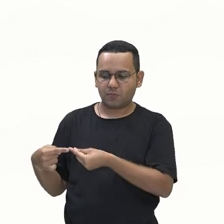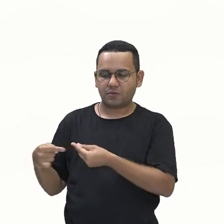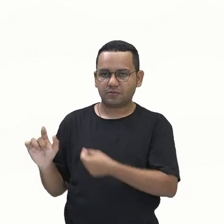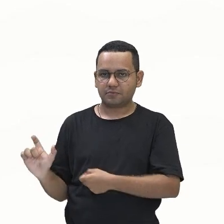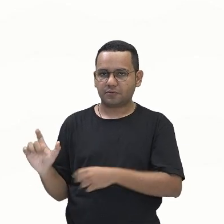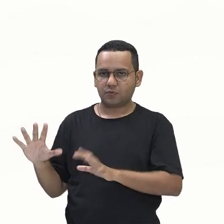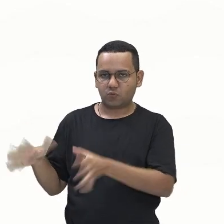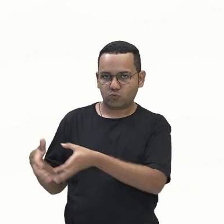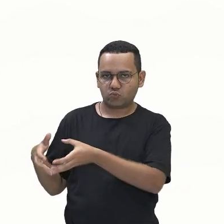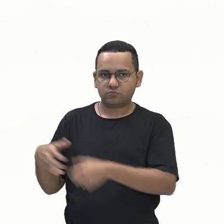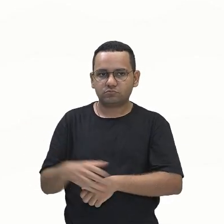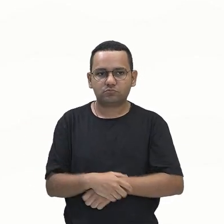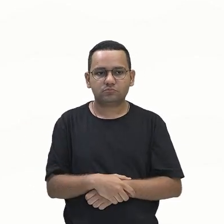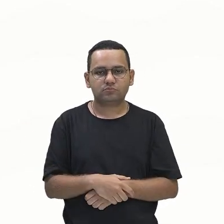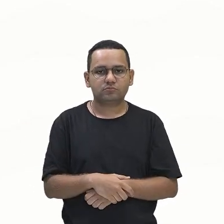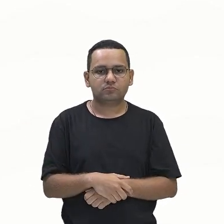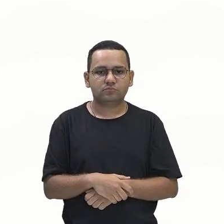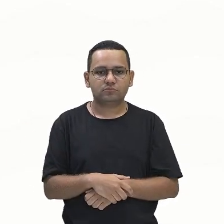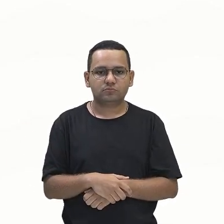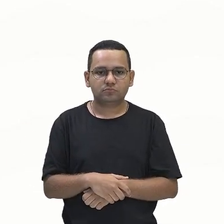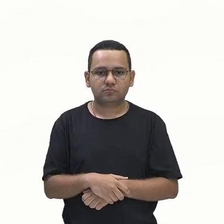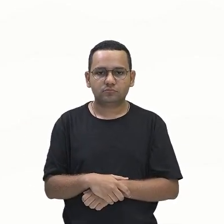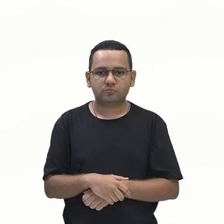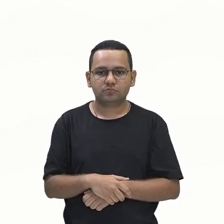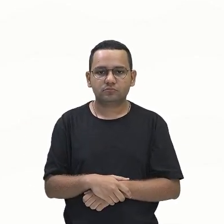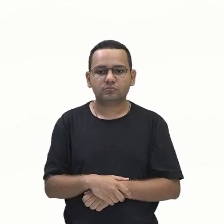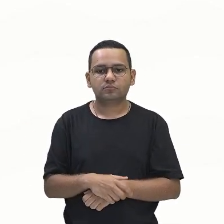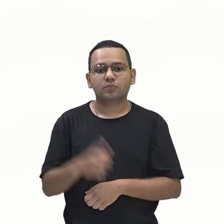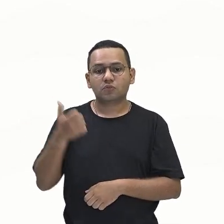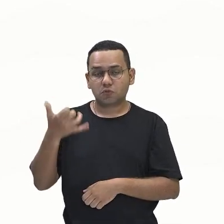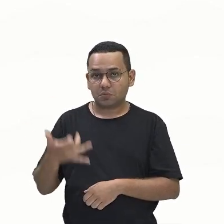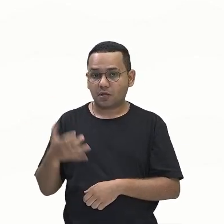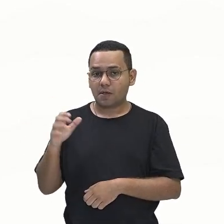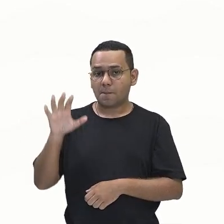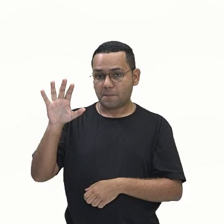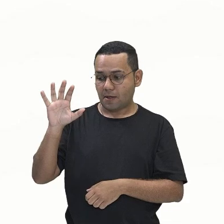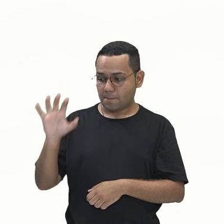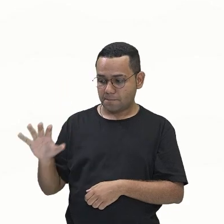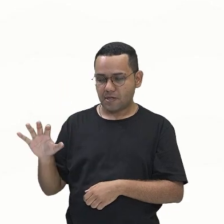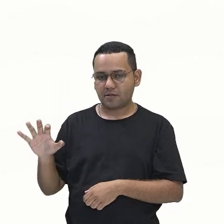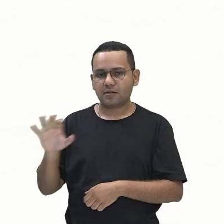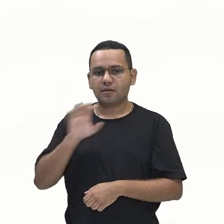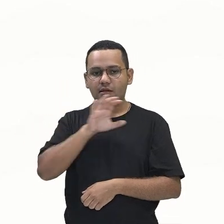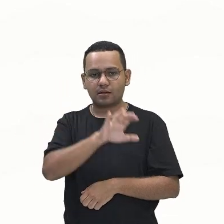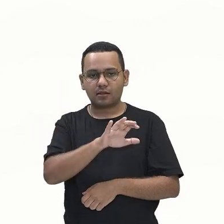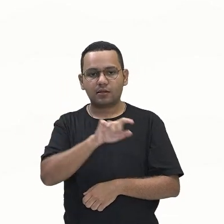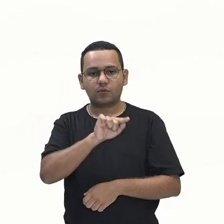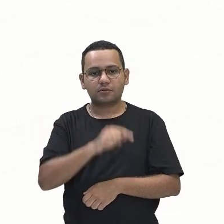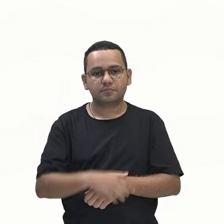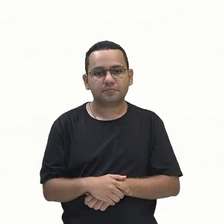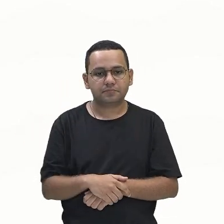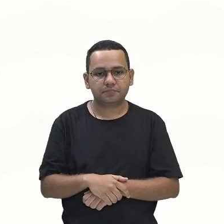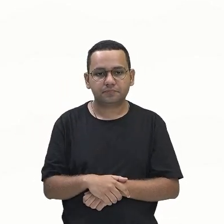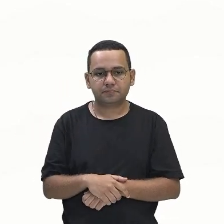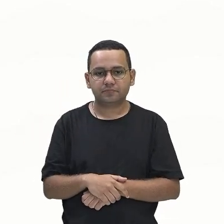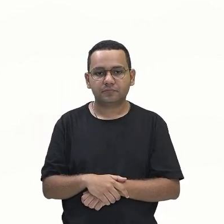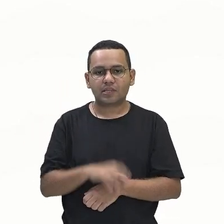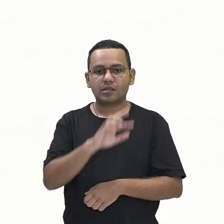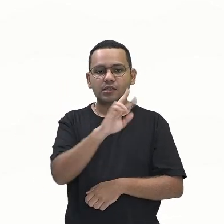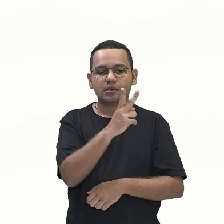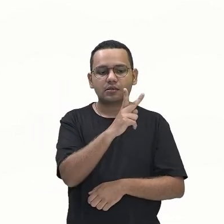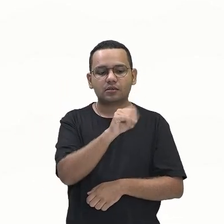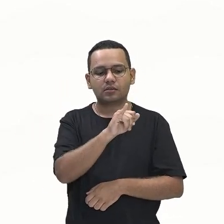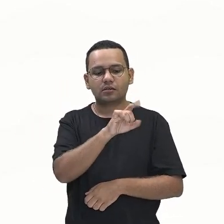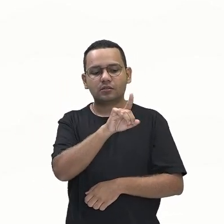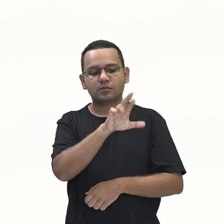pela atmosfera, pela litosfera e aqui na hidrosfera todos os ambientes que